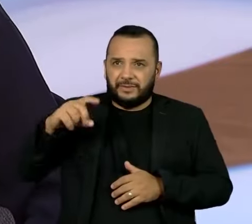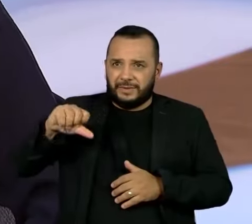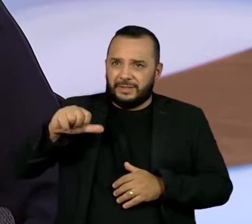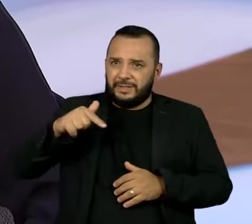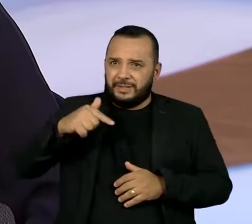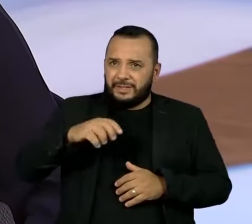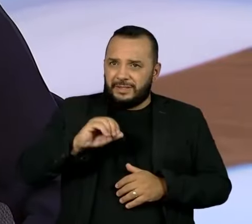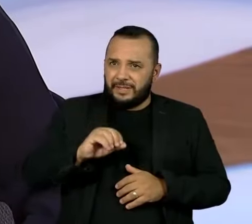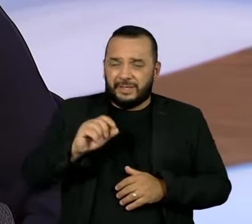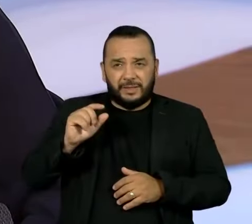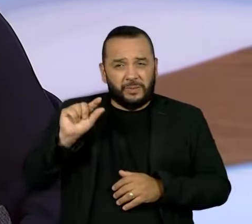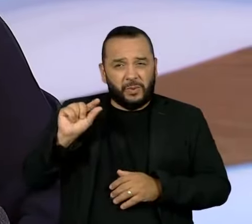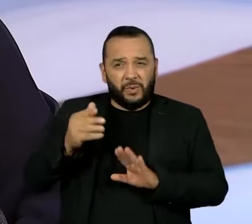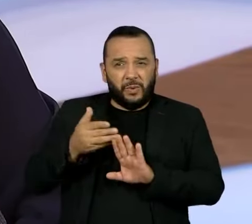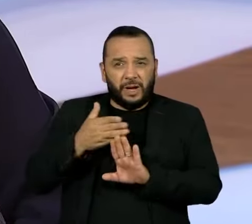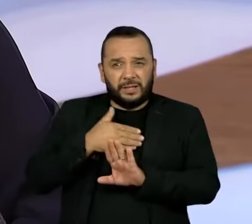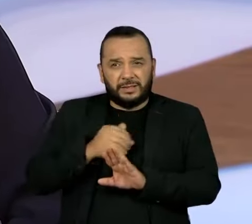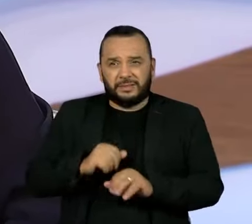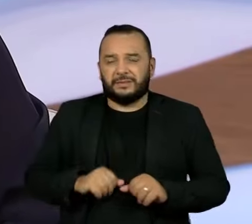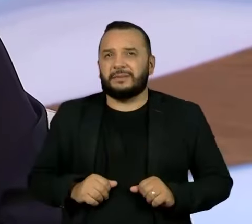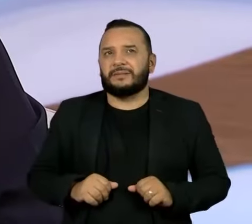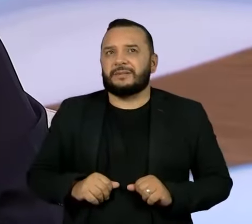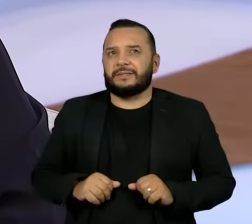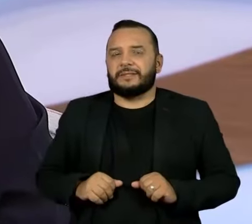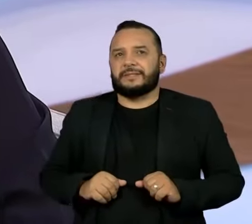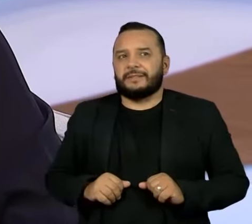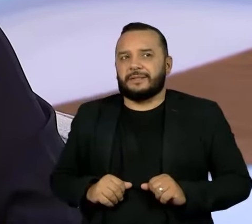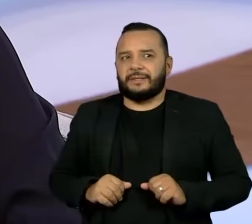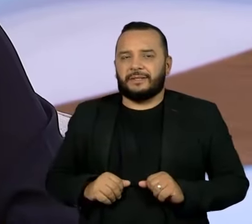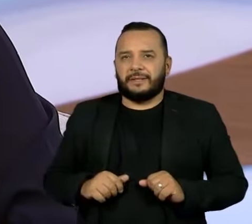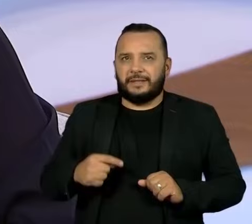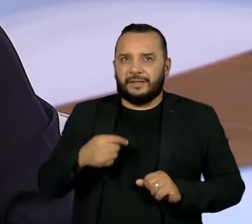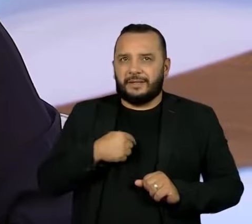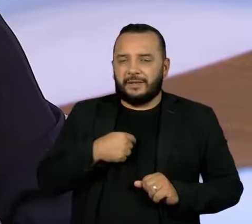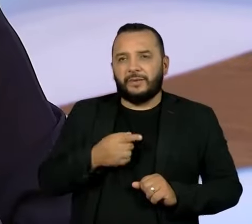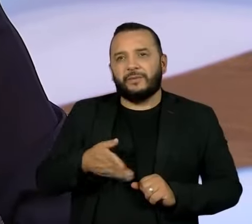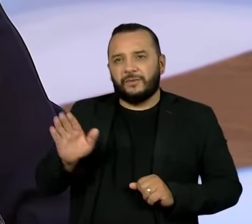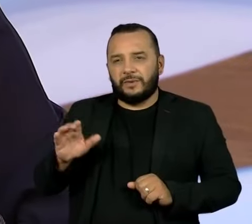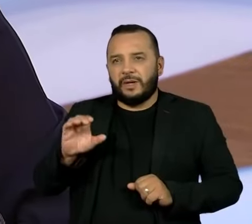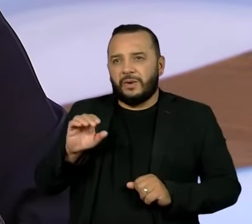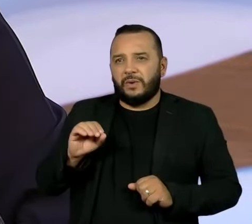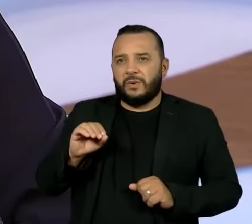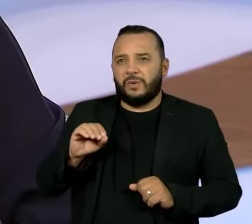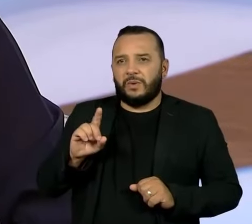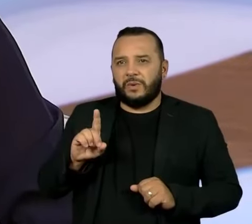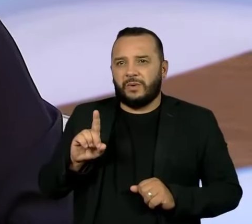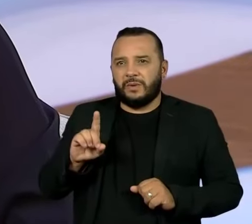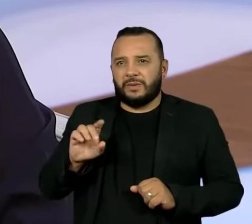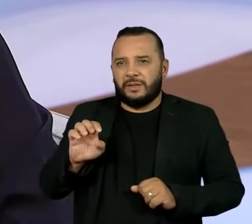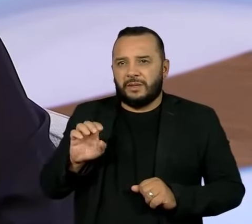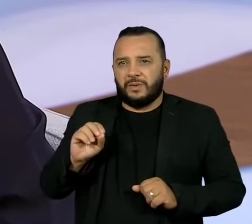É, eu estava lá na Odeon e